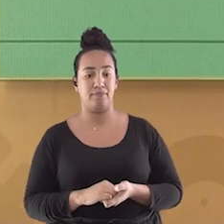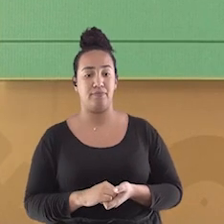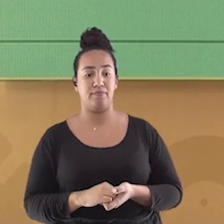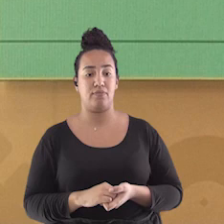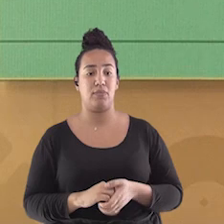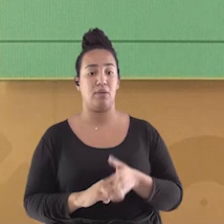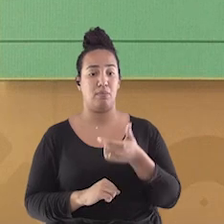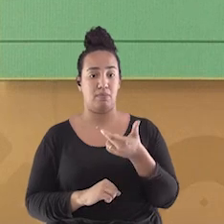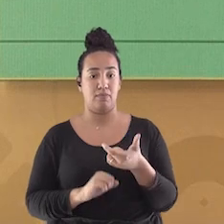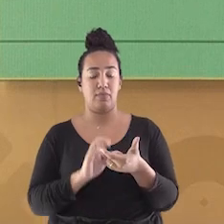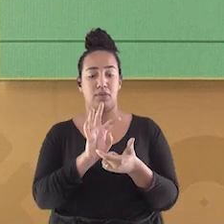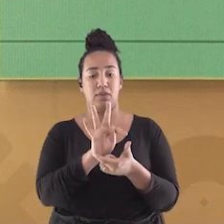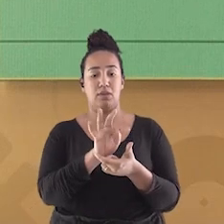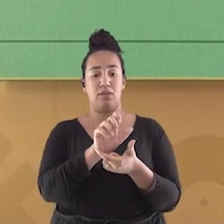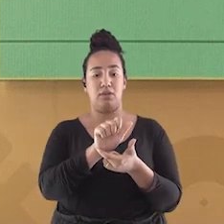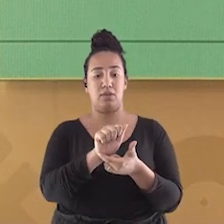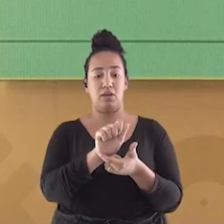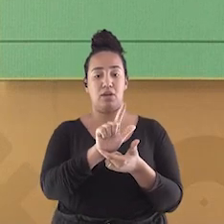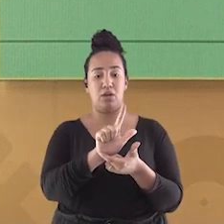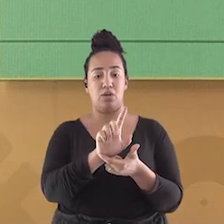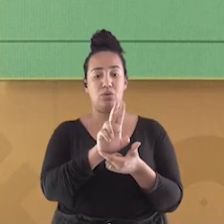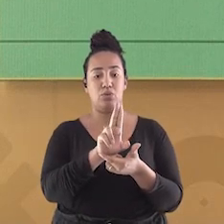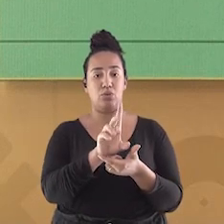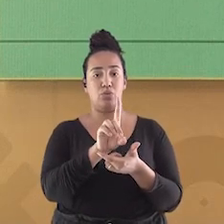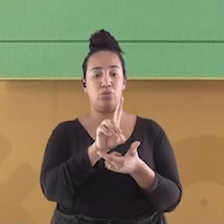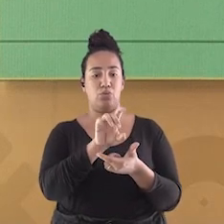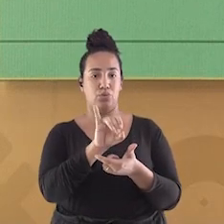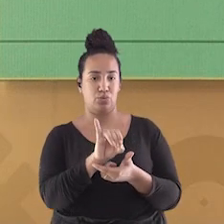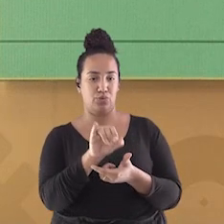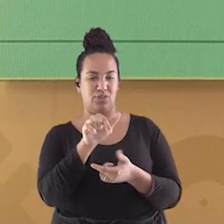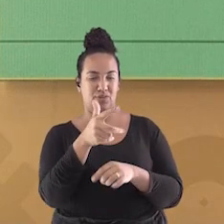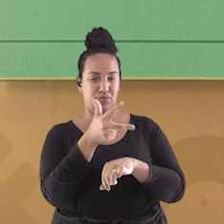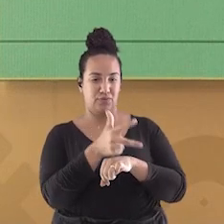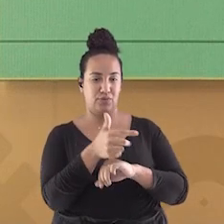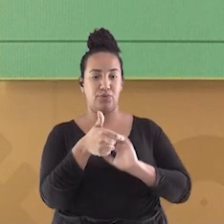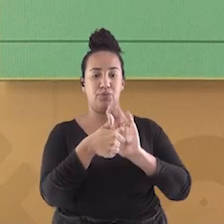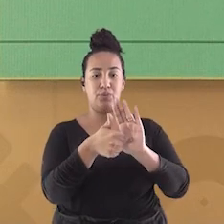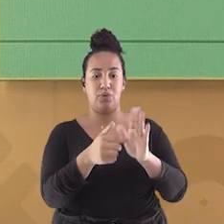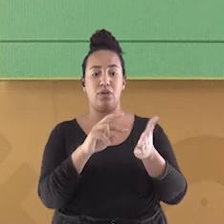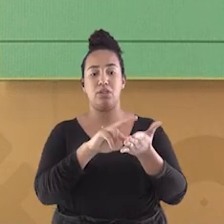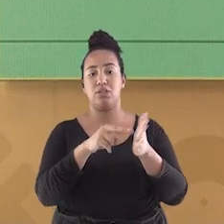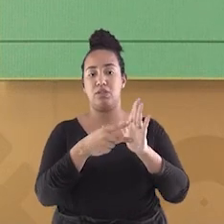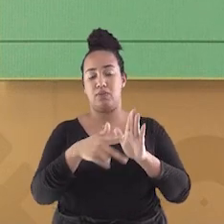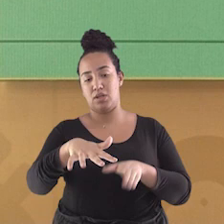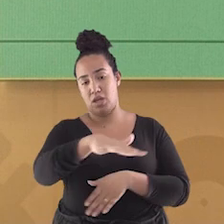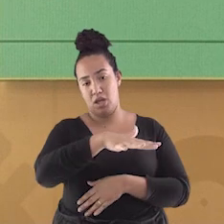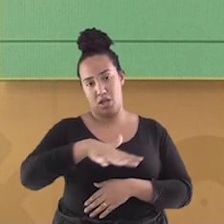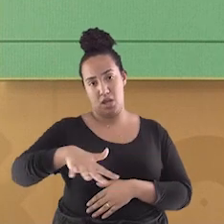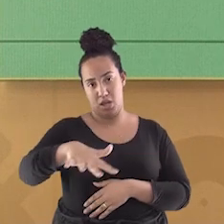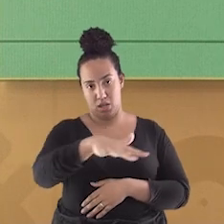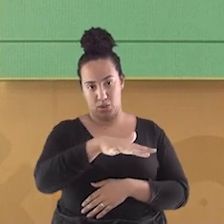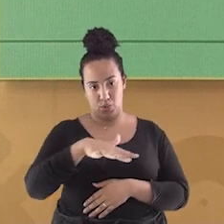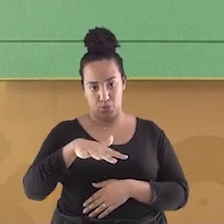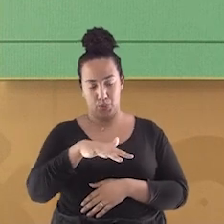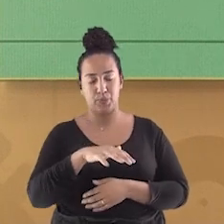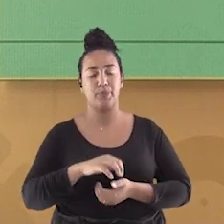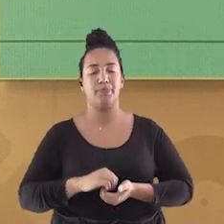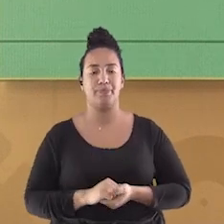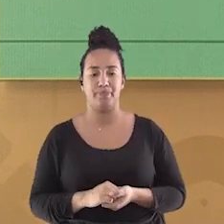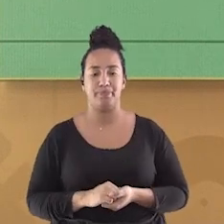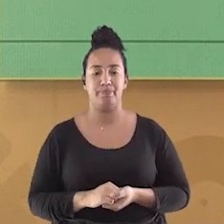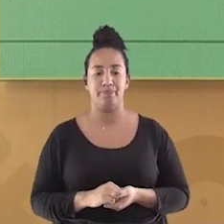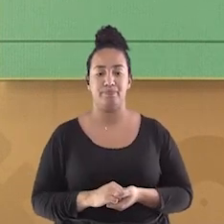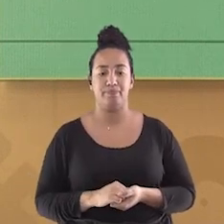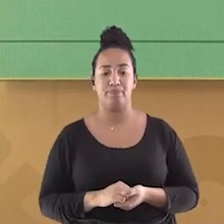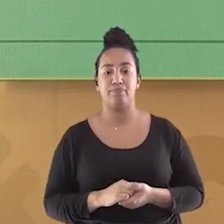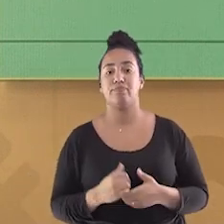palavra talude que o homem se refere no vídeo significa terreno ou superfície inclinada,